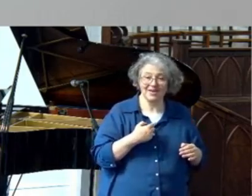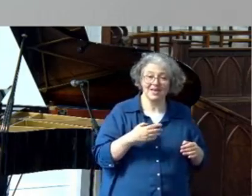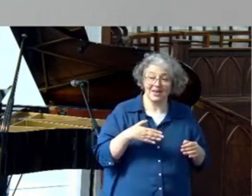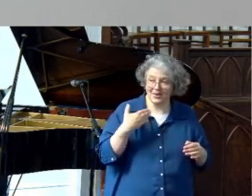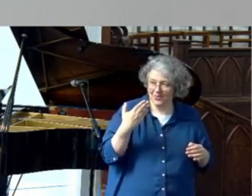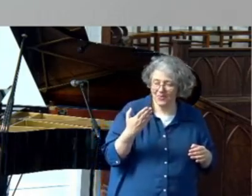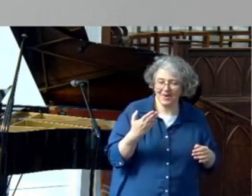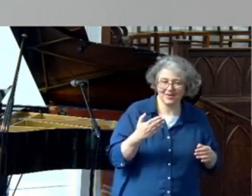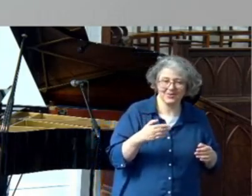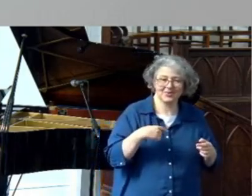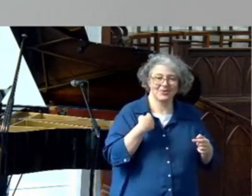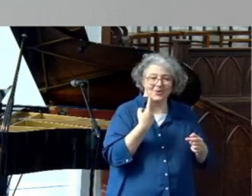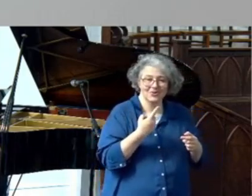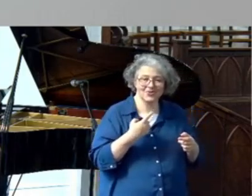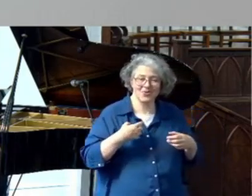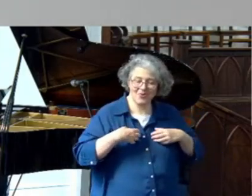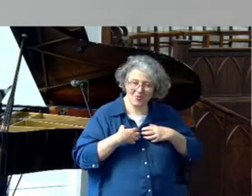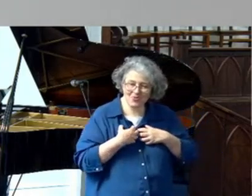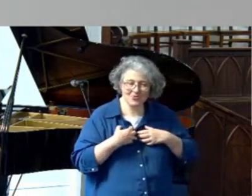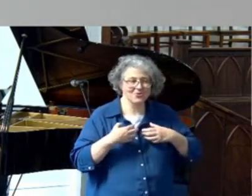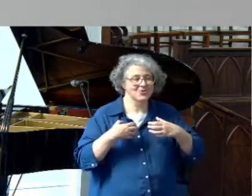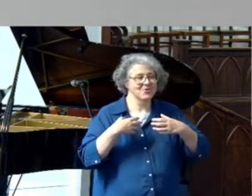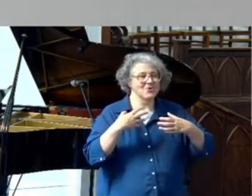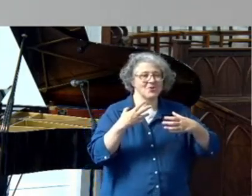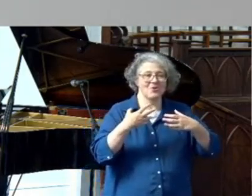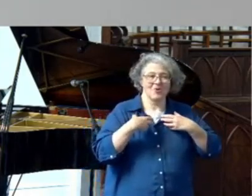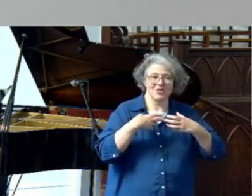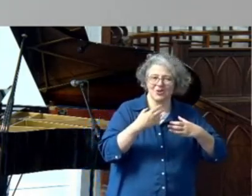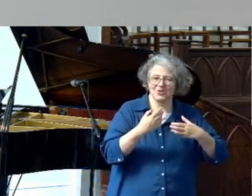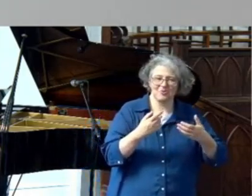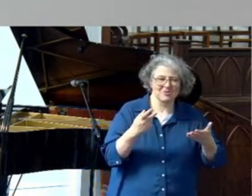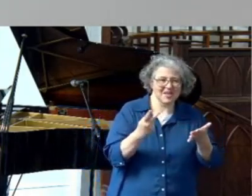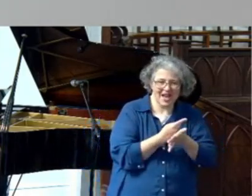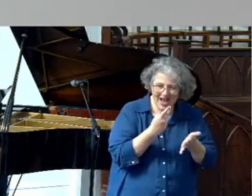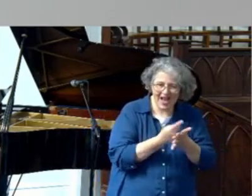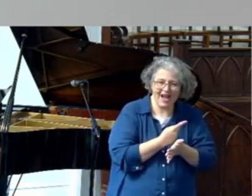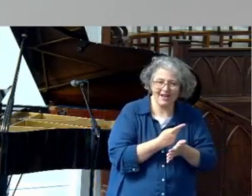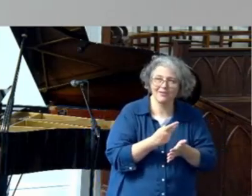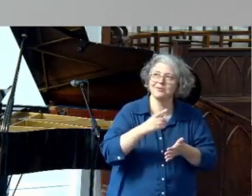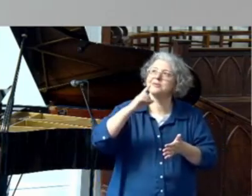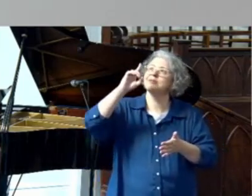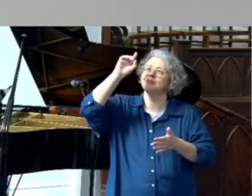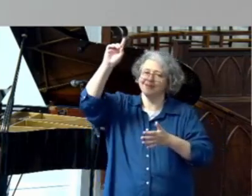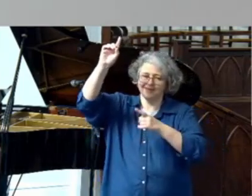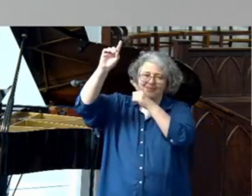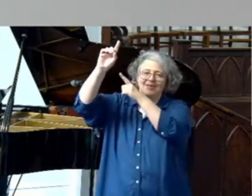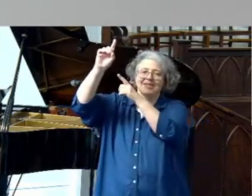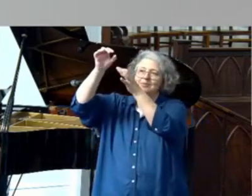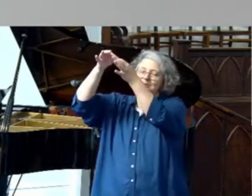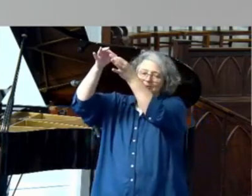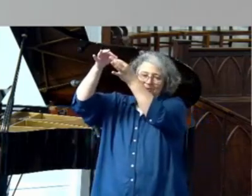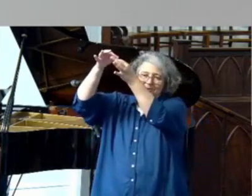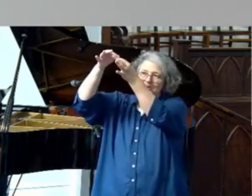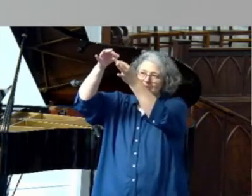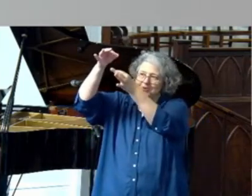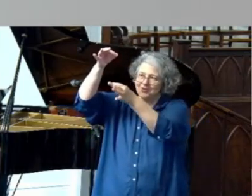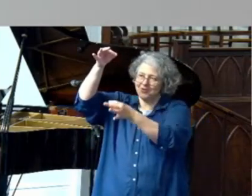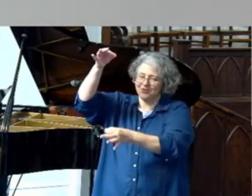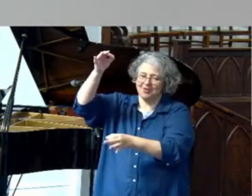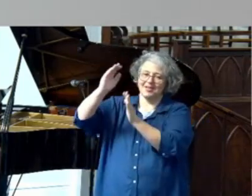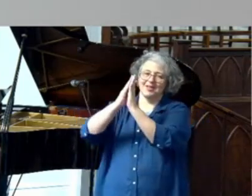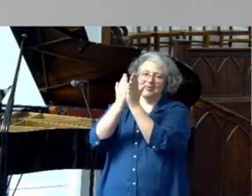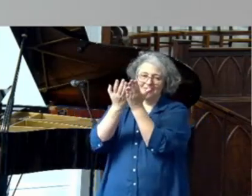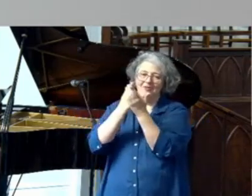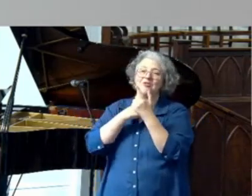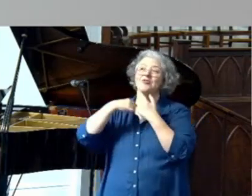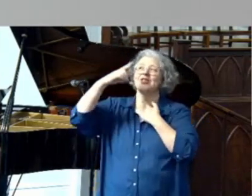mal na nossa vida, que o prumo é uma necessidade, uma provisão, que nos corrige, que nos ajusta. Porque a minha vontade não é tão